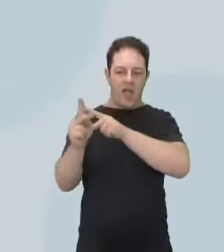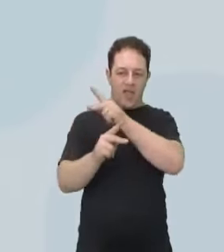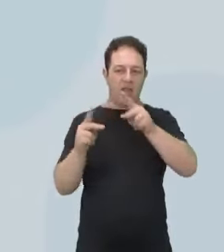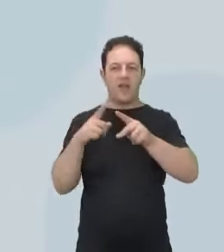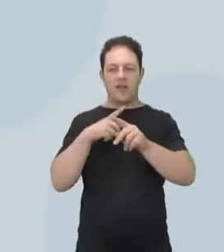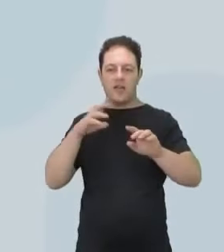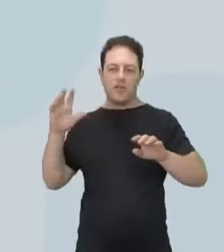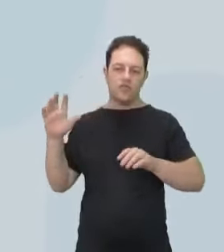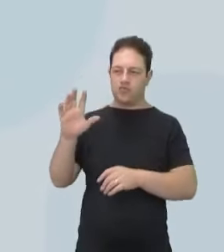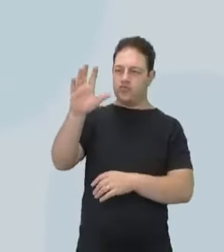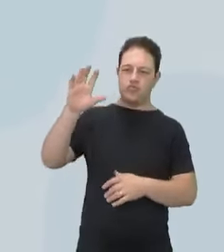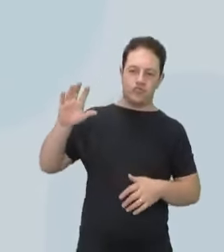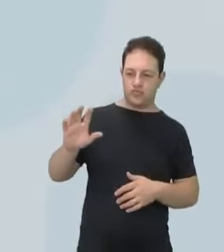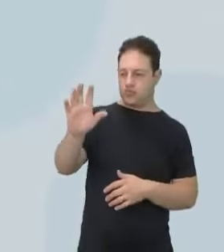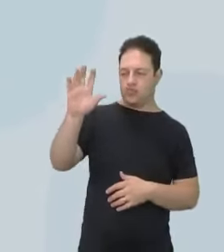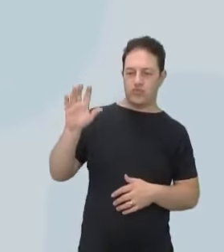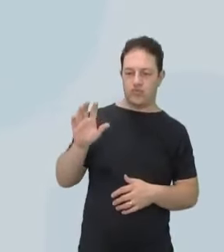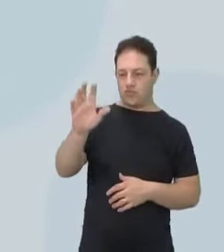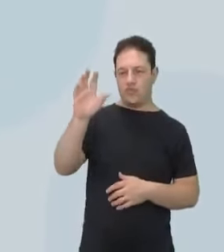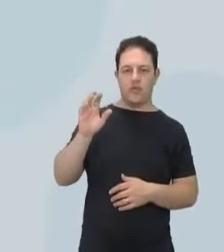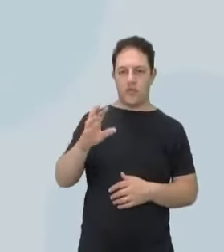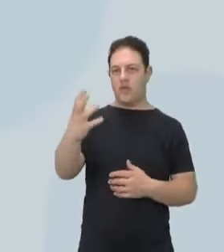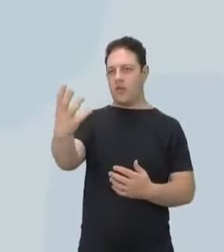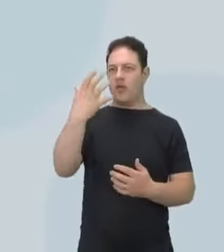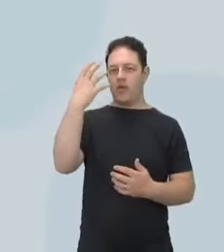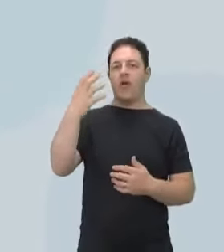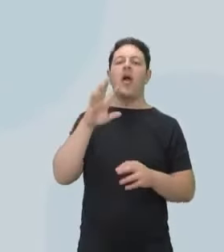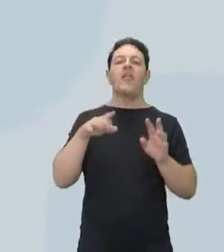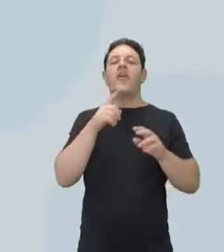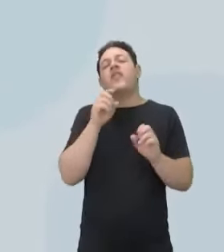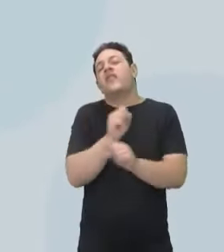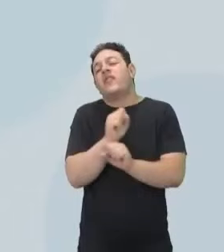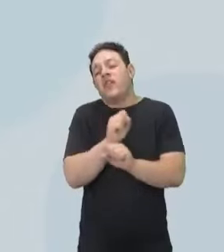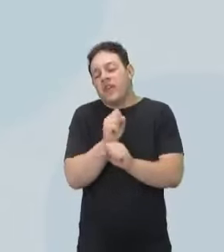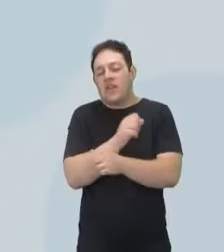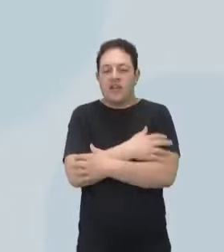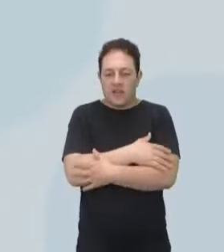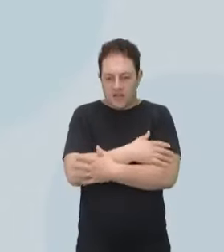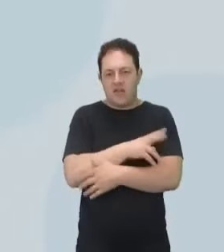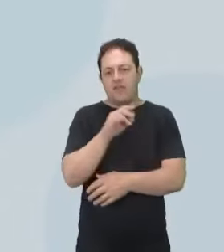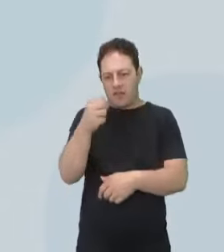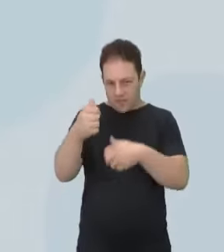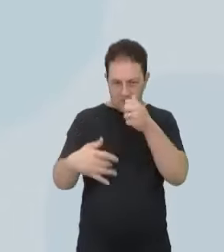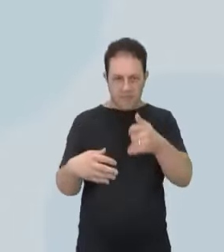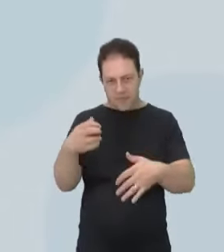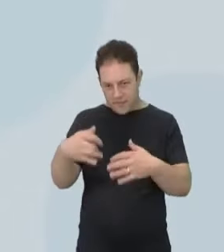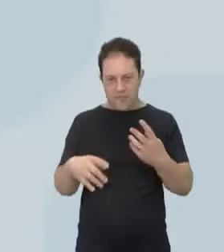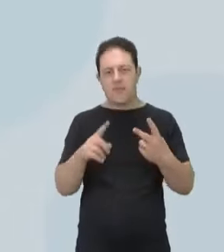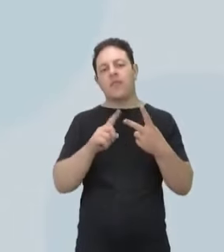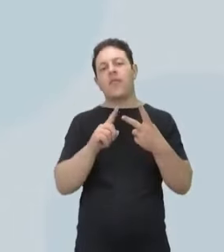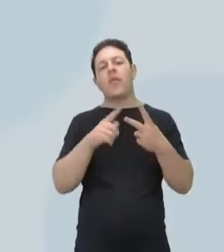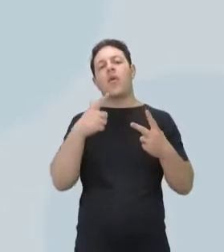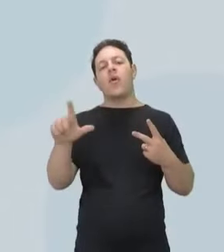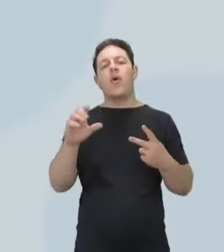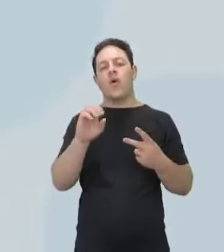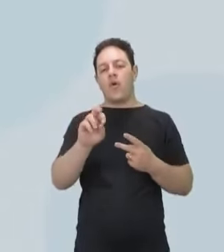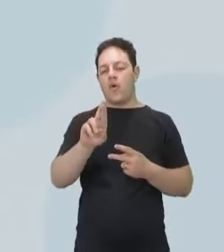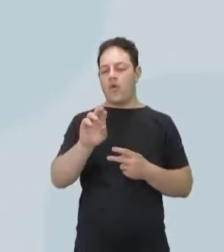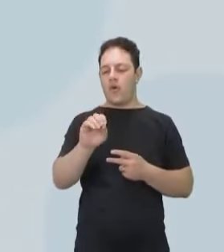chuvas frontais, ou seja, frente fria, né? A gente vai falar bem rapidamente a respeito.